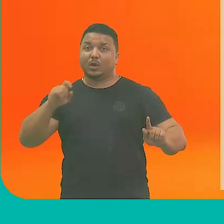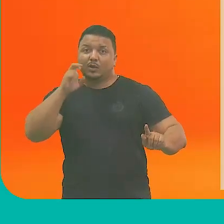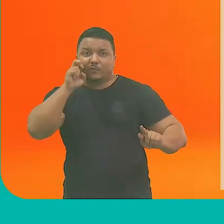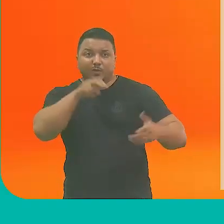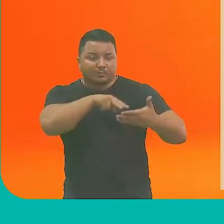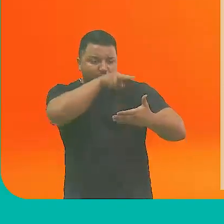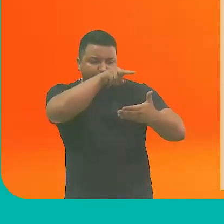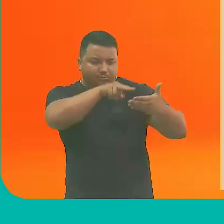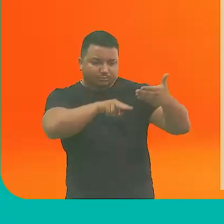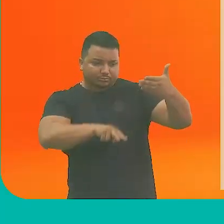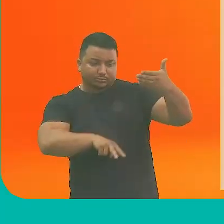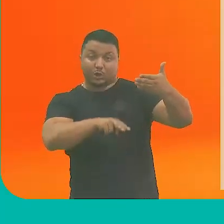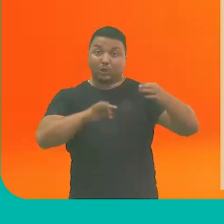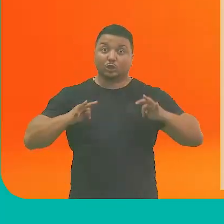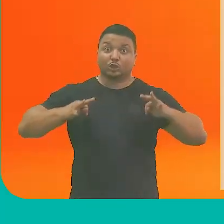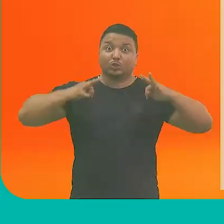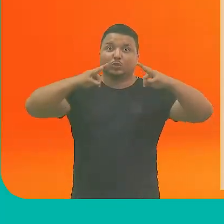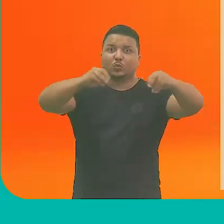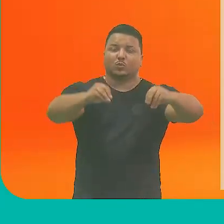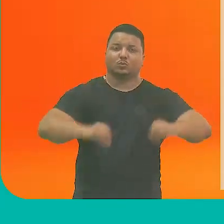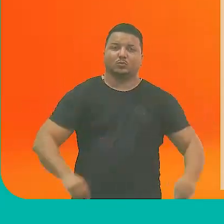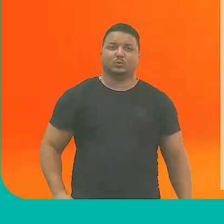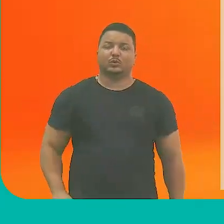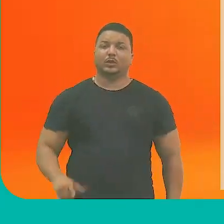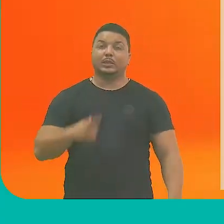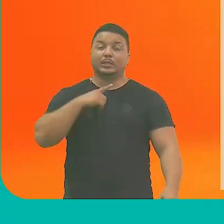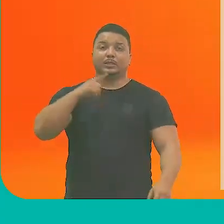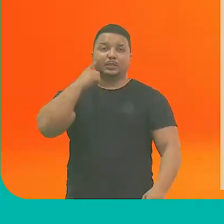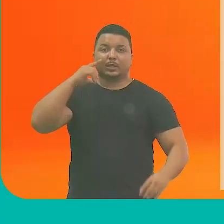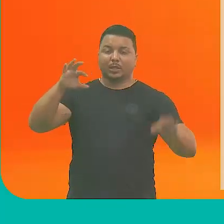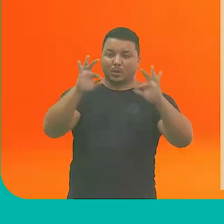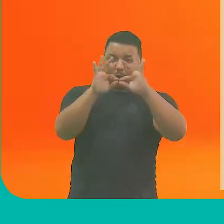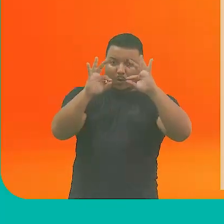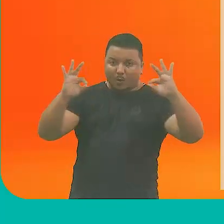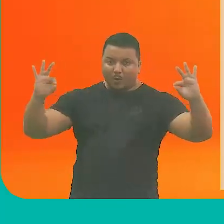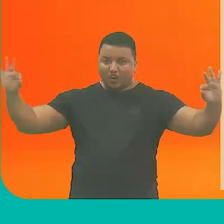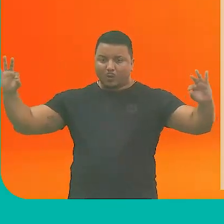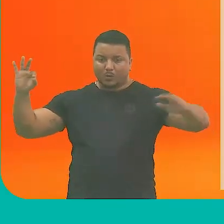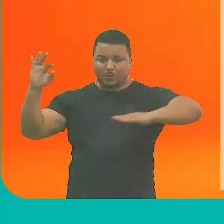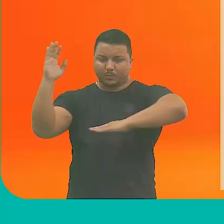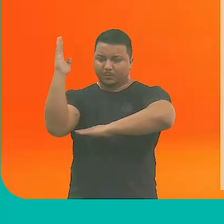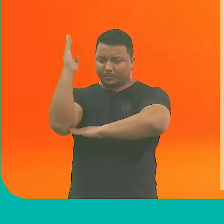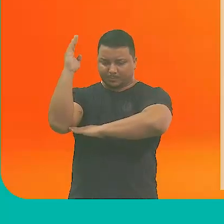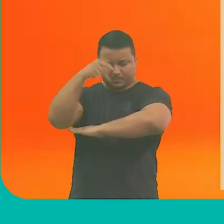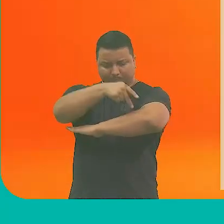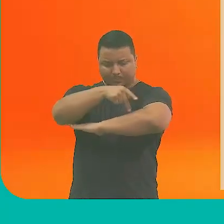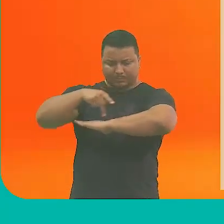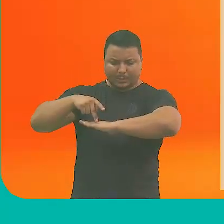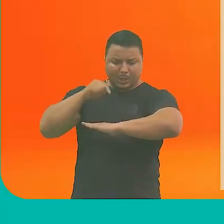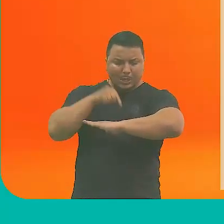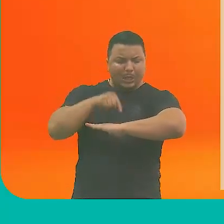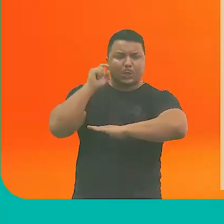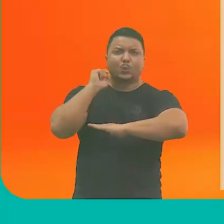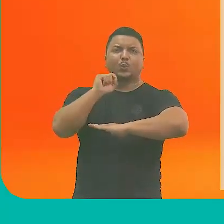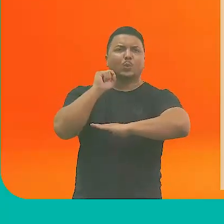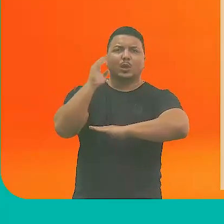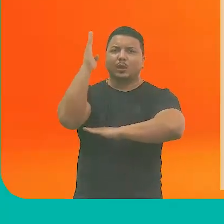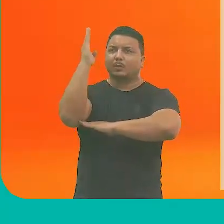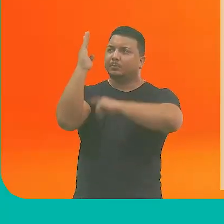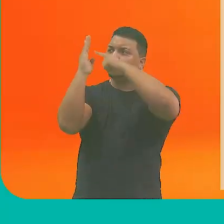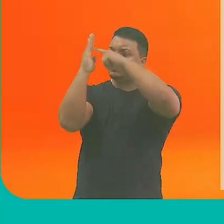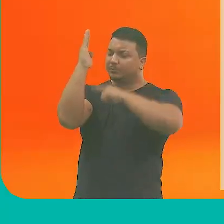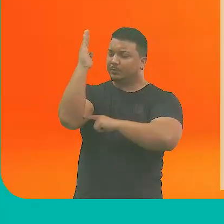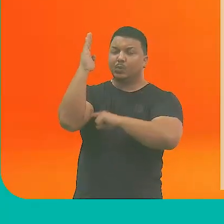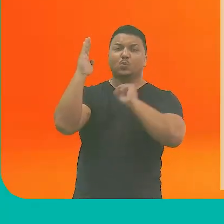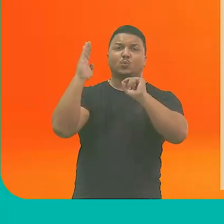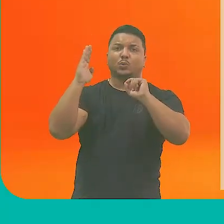que tem no gráfico. O que é que diz o eixo horizontal? O que é que diz o eixo vertical? Se tiver alguma